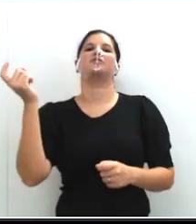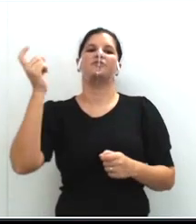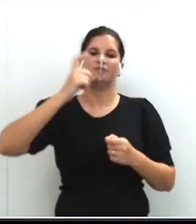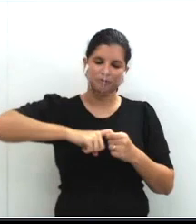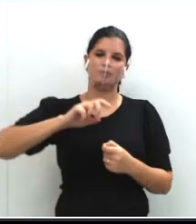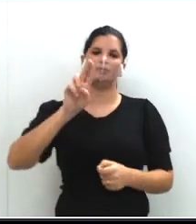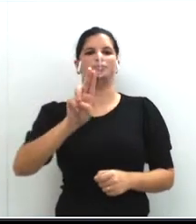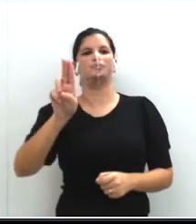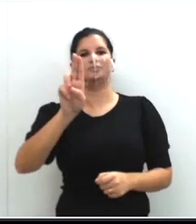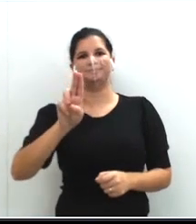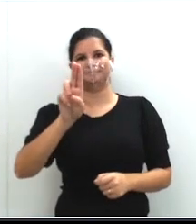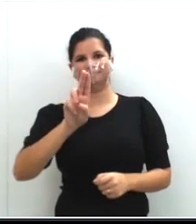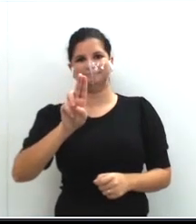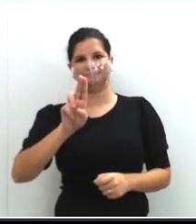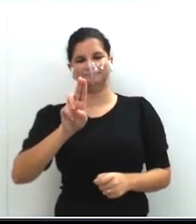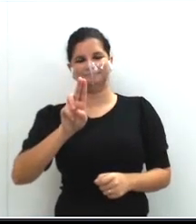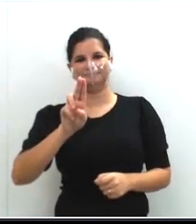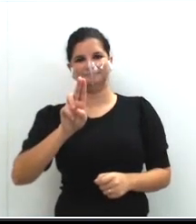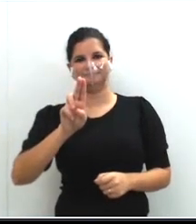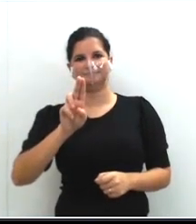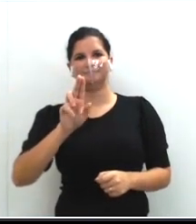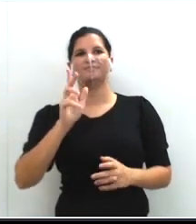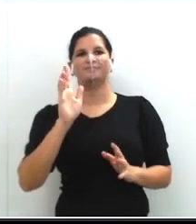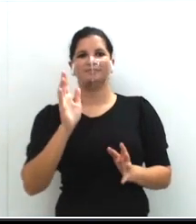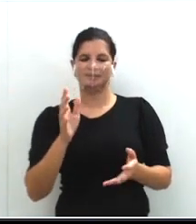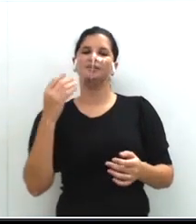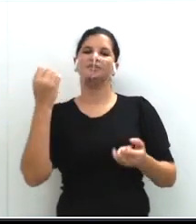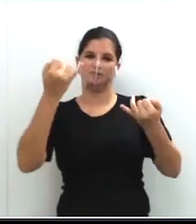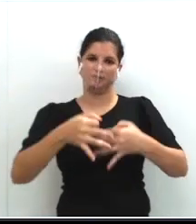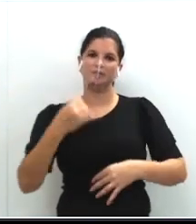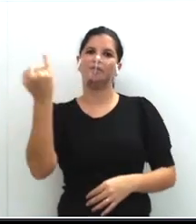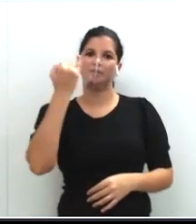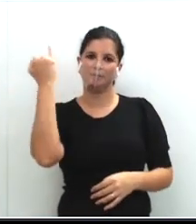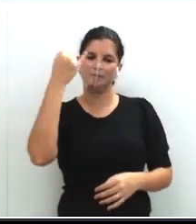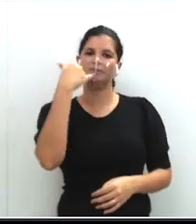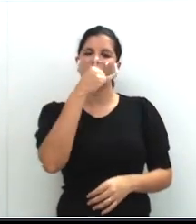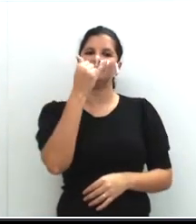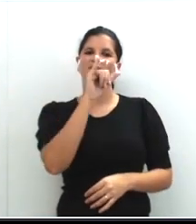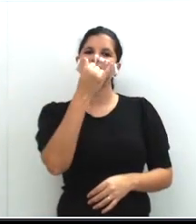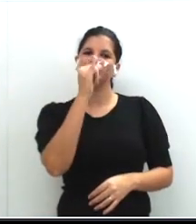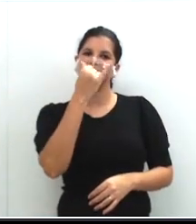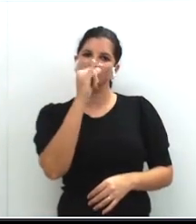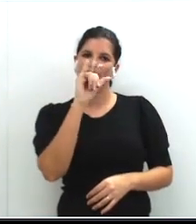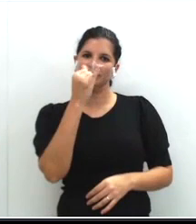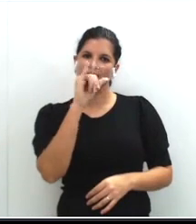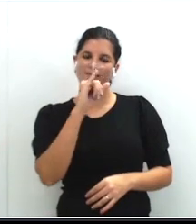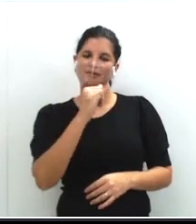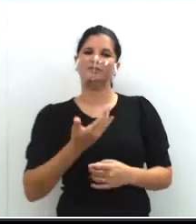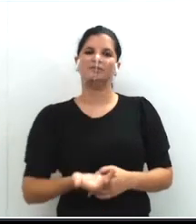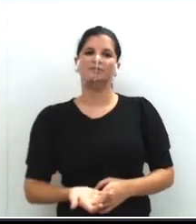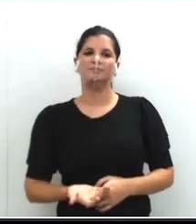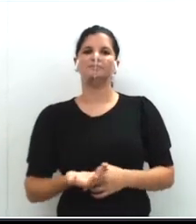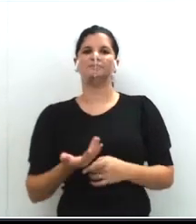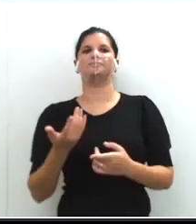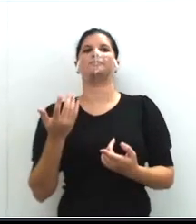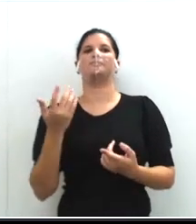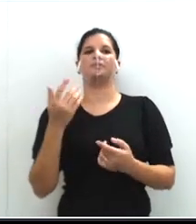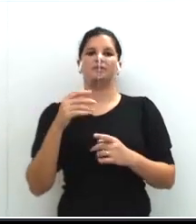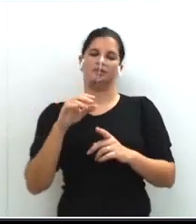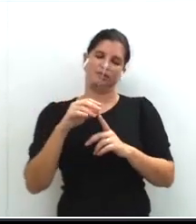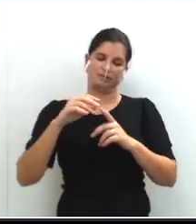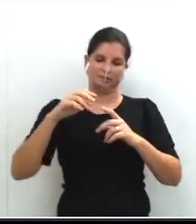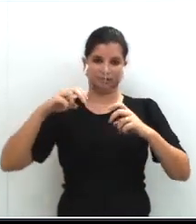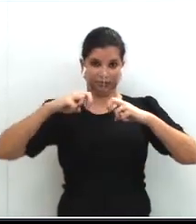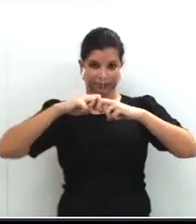renováveis. Então, hoje eu falei para vocês sobre essa importância da energia elétrica, de